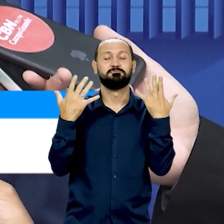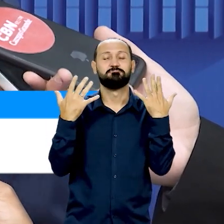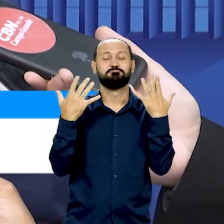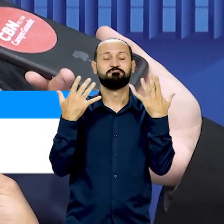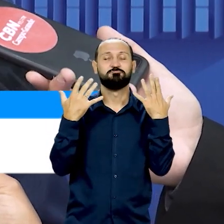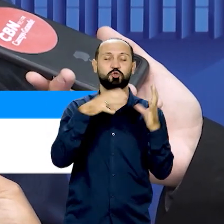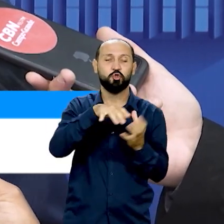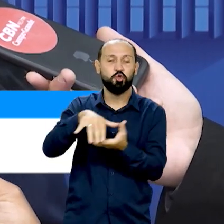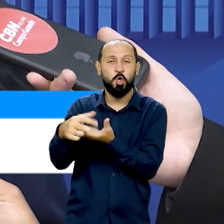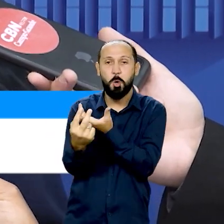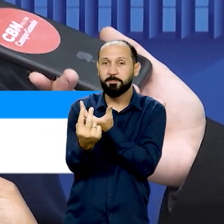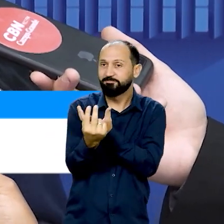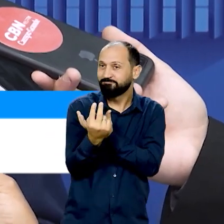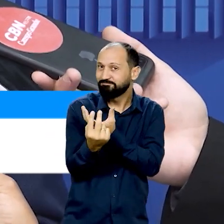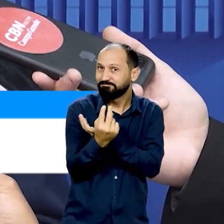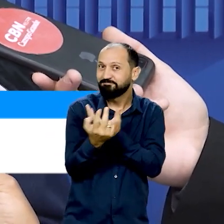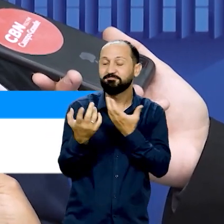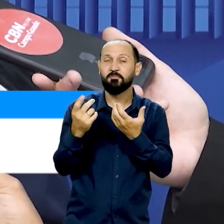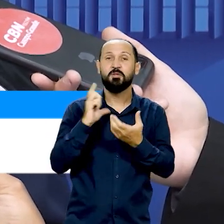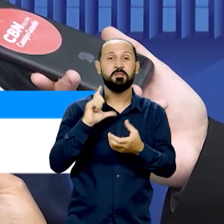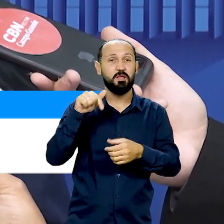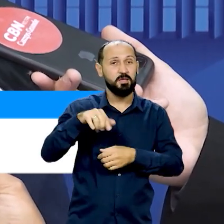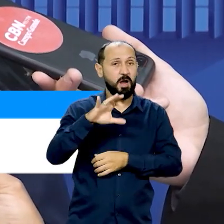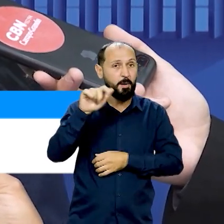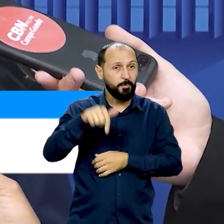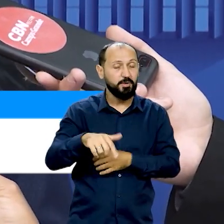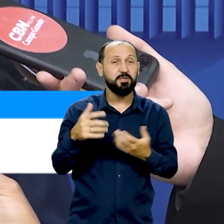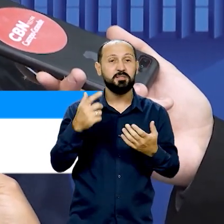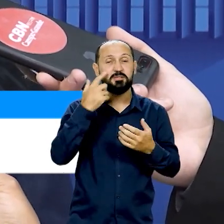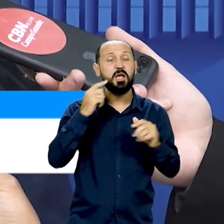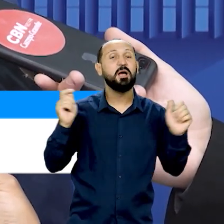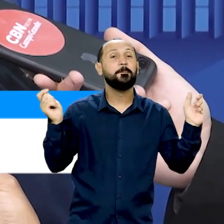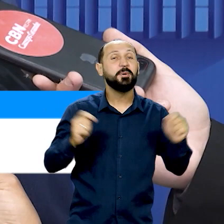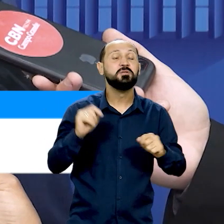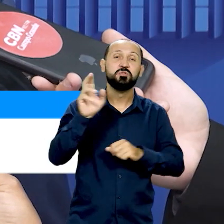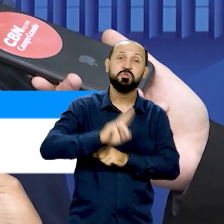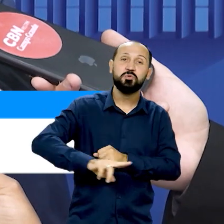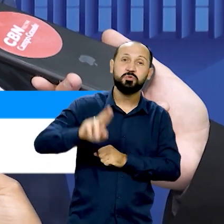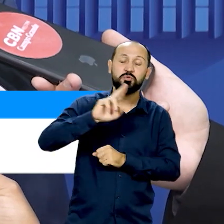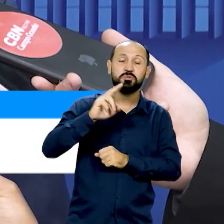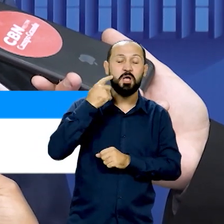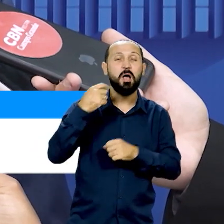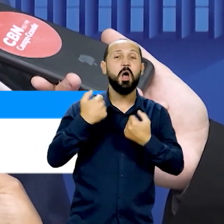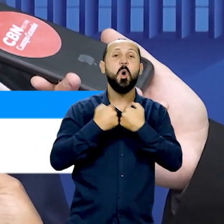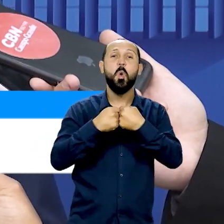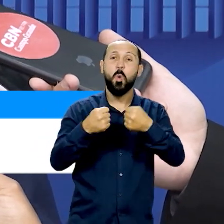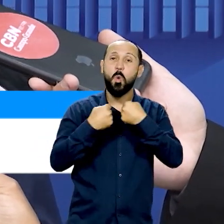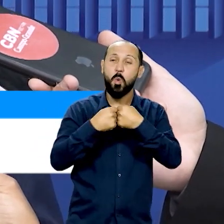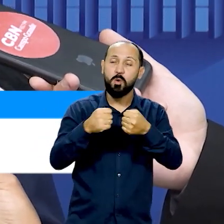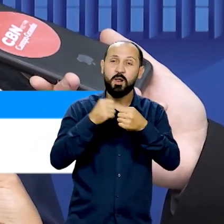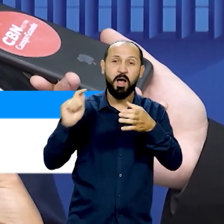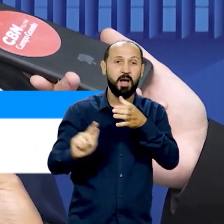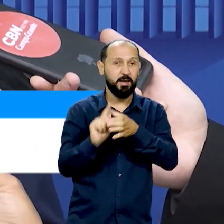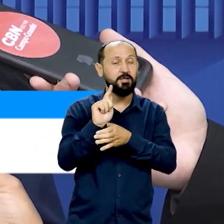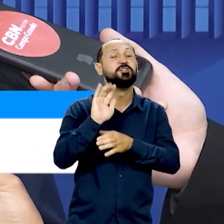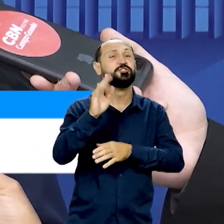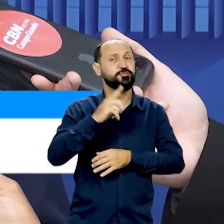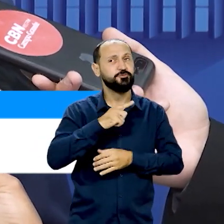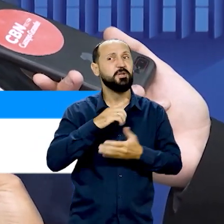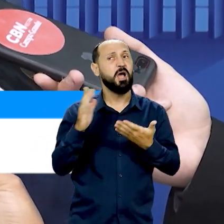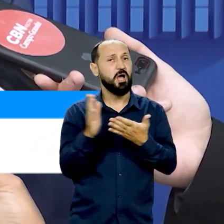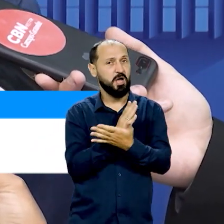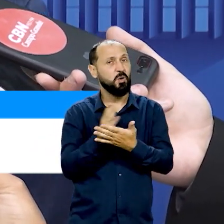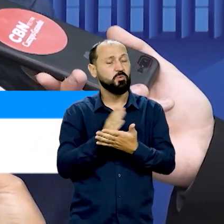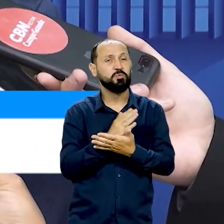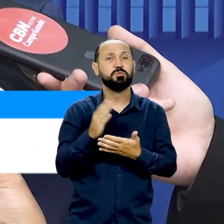ambiente sustentável, de nós termos na nossa capital a possibilidade de utilização de ônibus a gás natural.